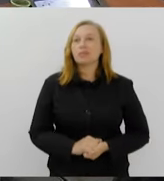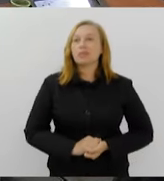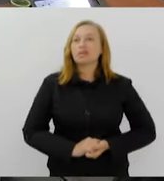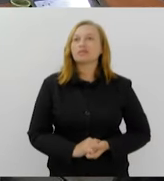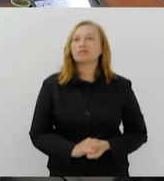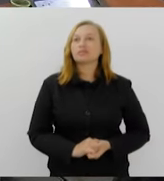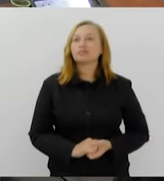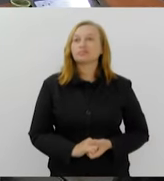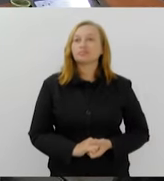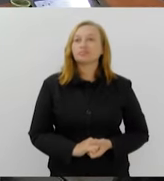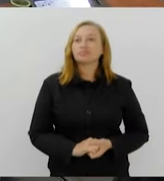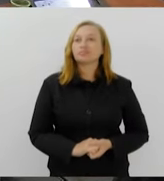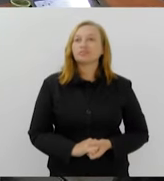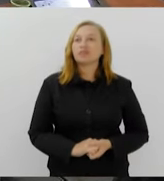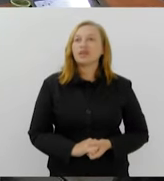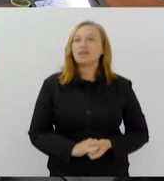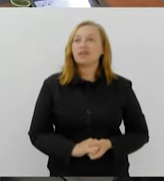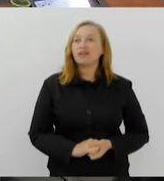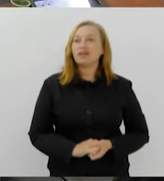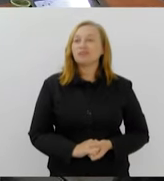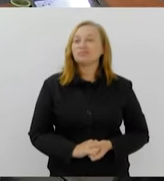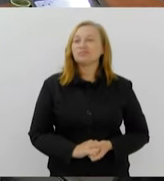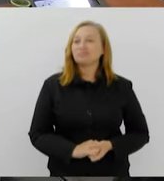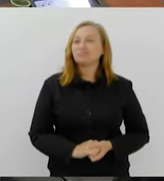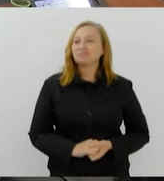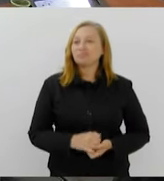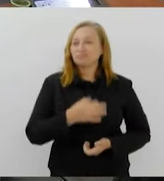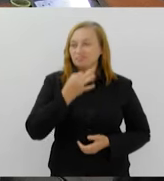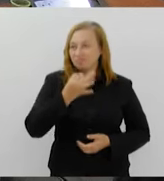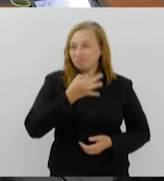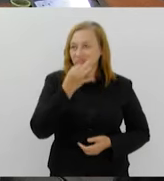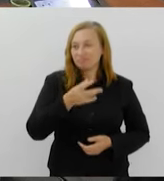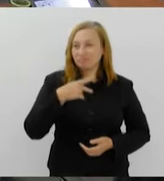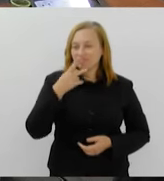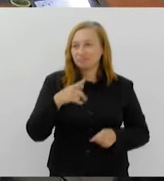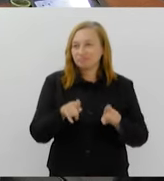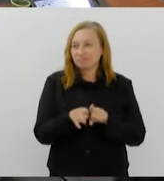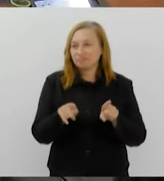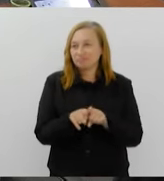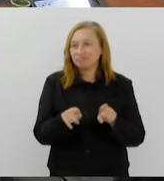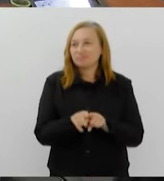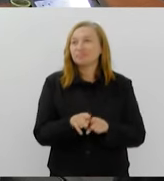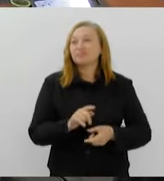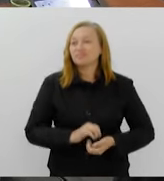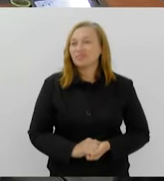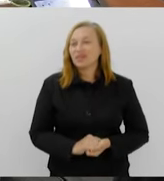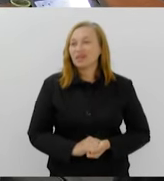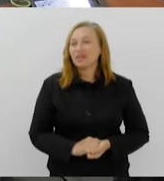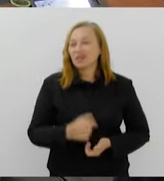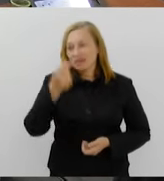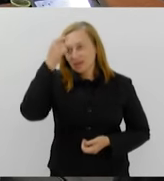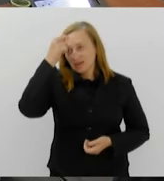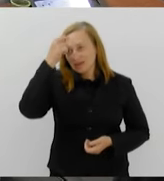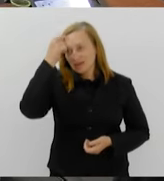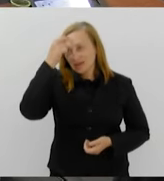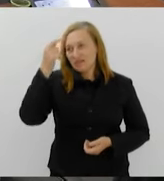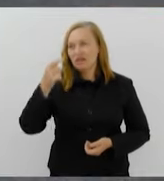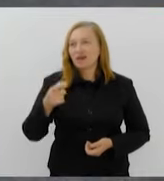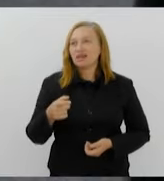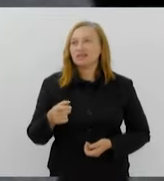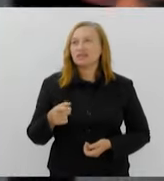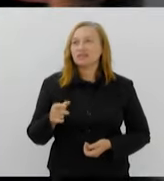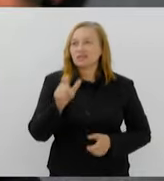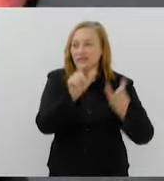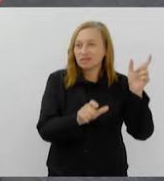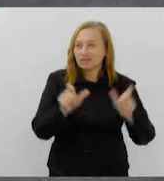amorinha só queria fazer um um depoimento e trazer também aqui a memória das pessoas que bem